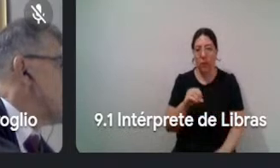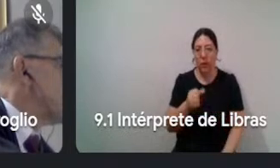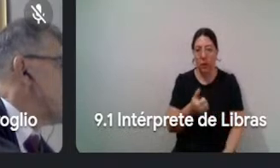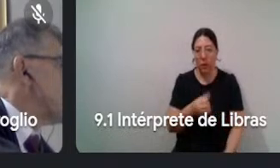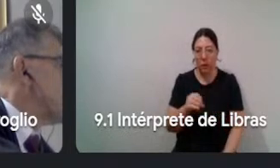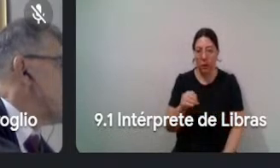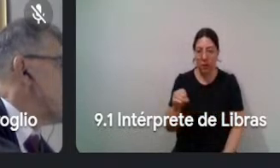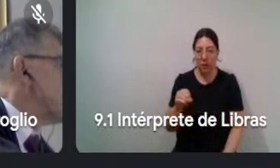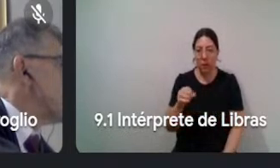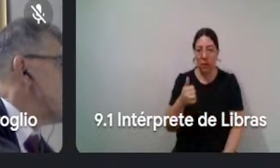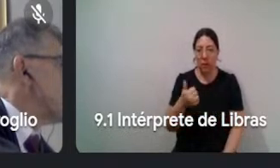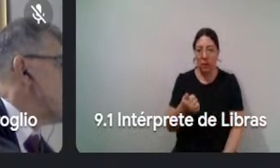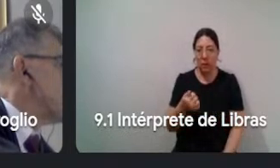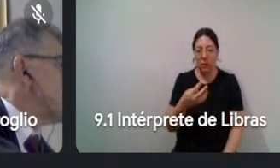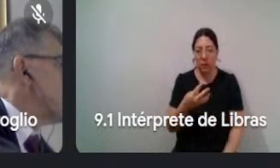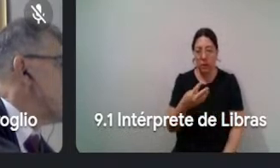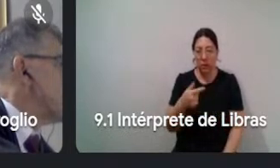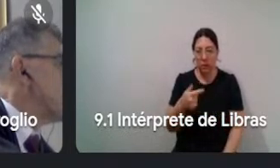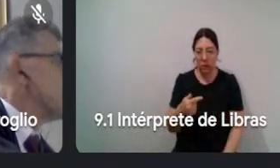060147, dígito